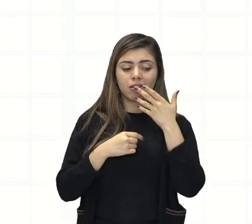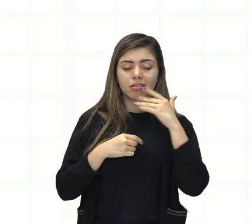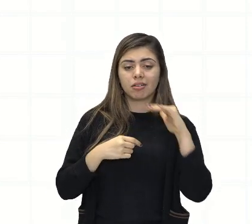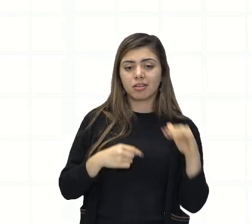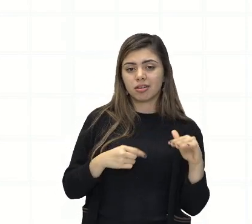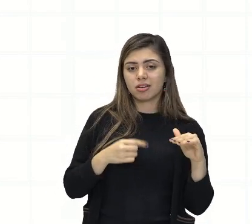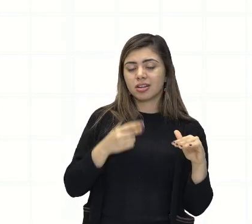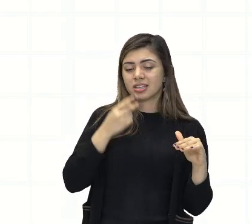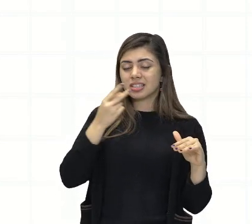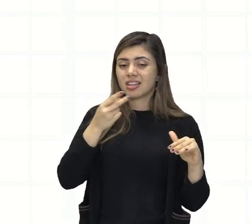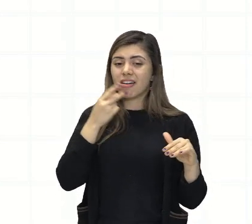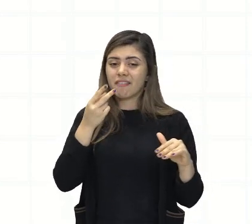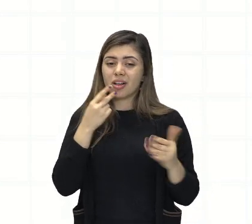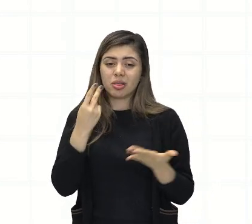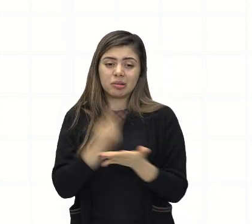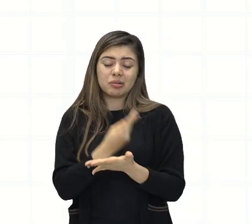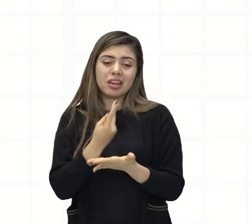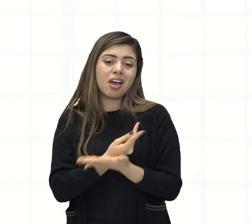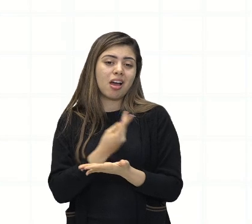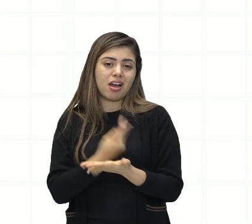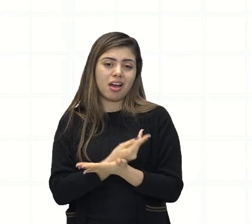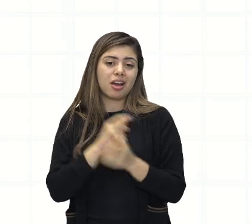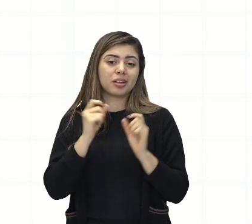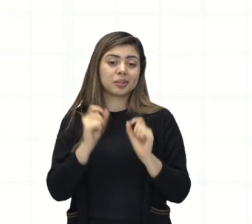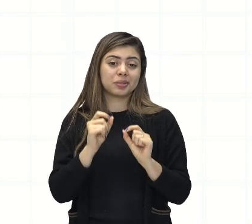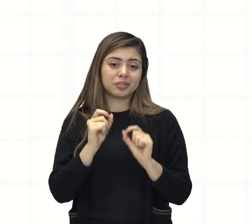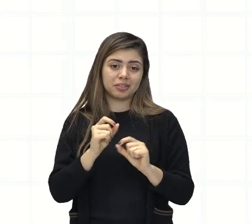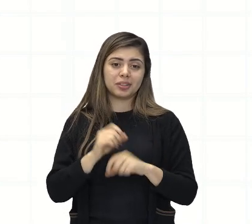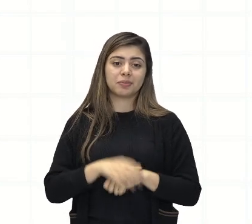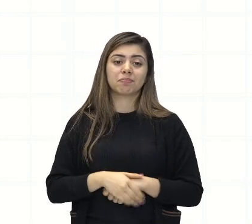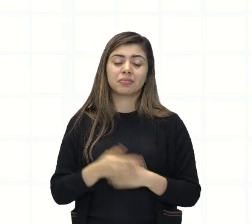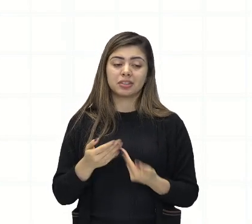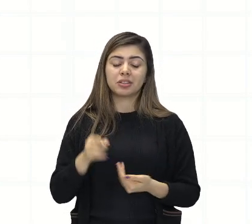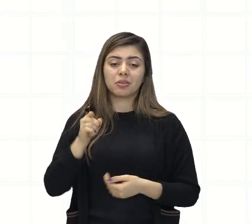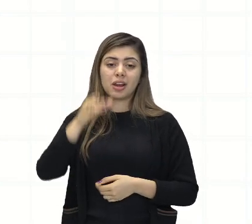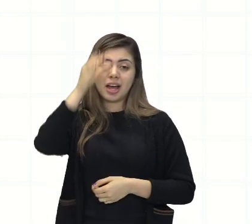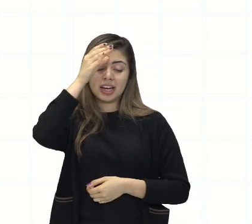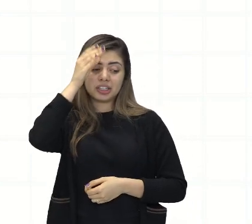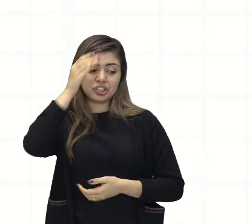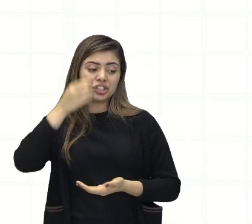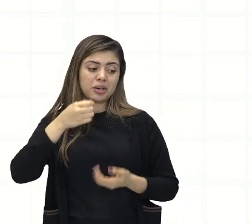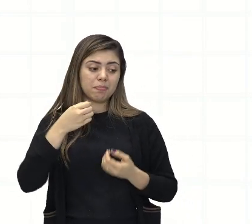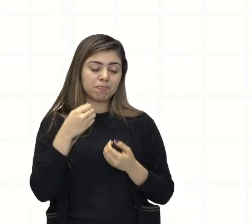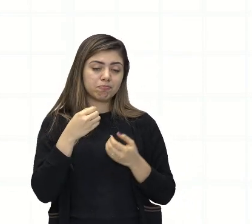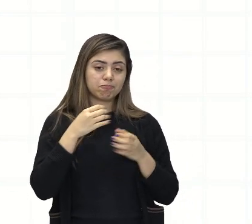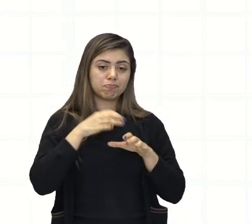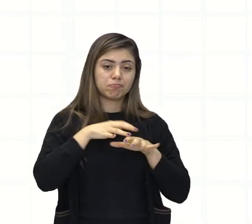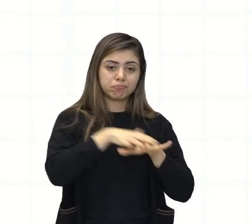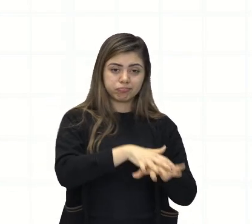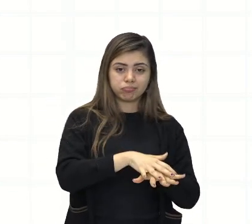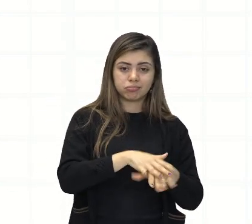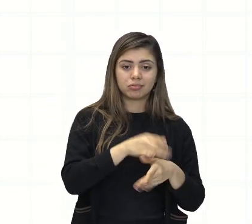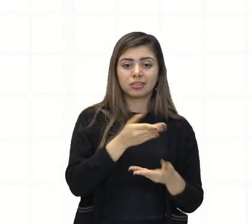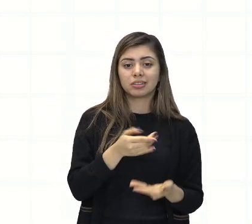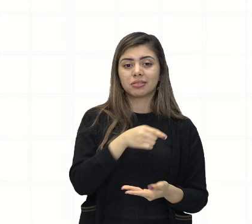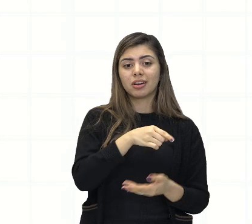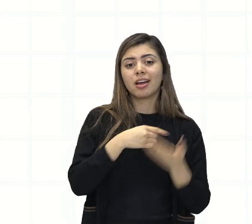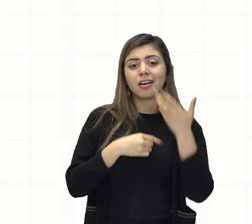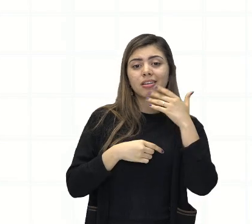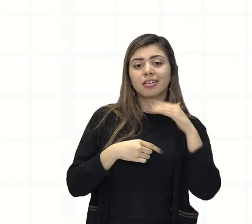que não era para ela ter dito, alguma besteira, por isso ela ralhou com ela. E o que foi que ela disse? Que queria